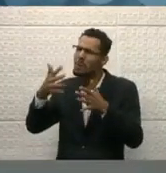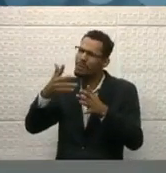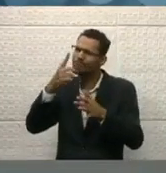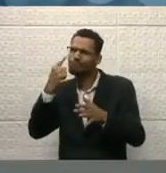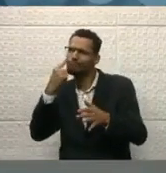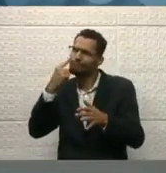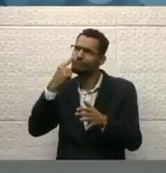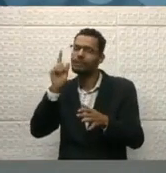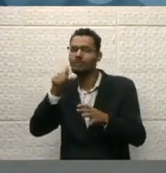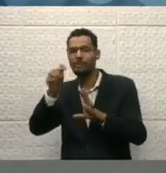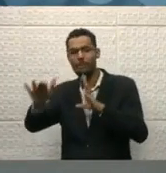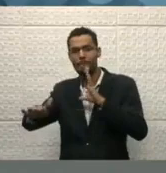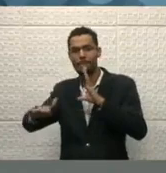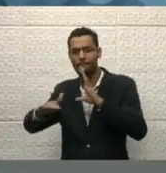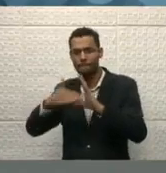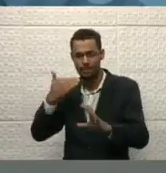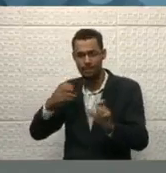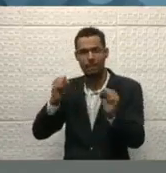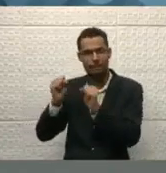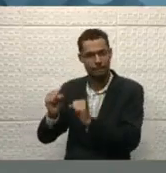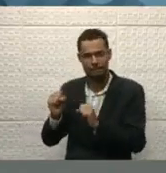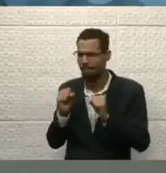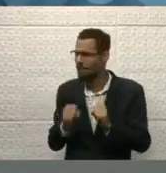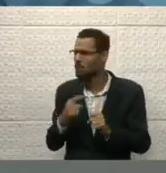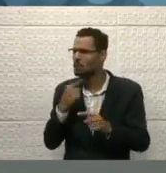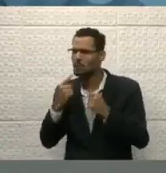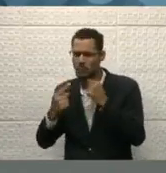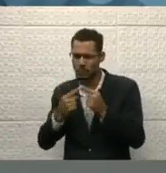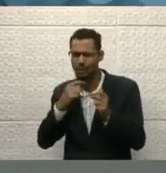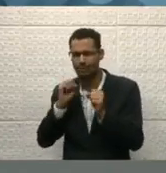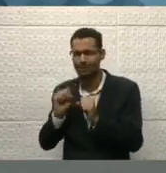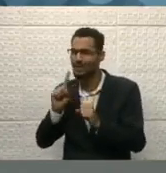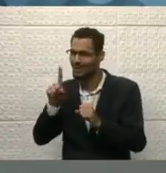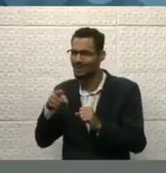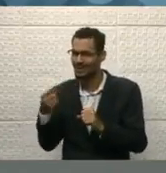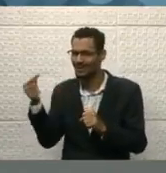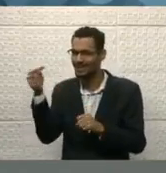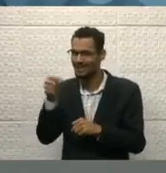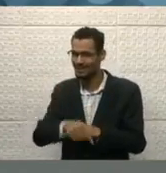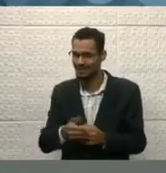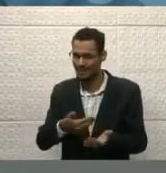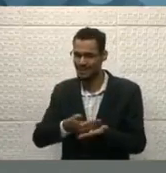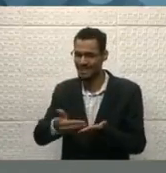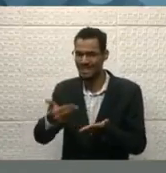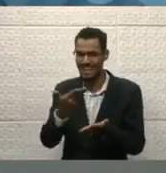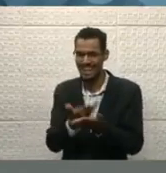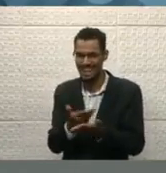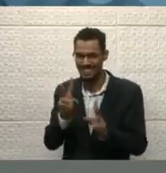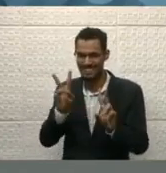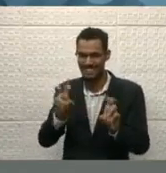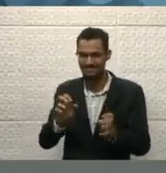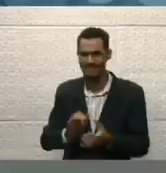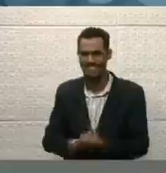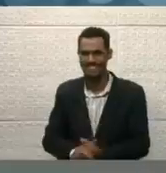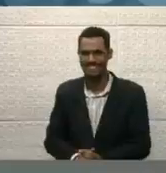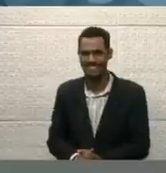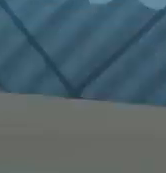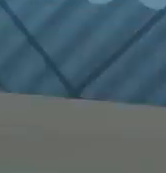dessa questão, enviar as suas contribuições, as suas dúvidas, e logo em seguida continuaremos estudando esse tema.